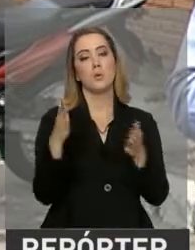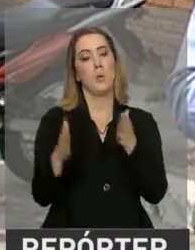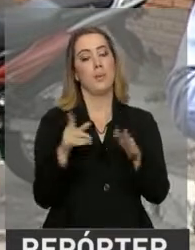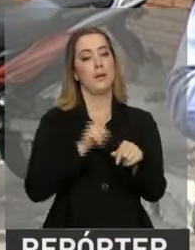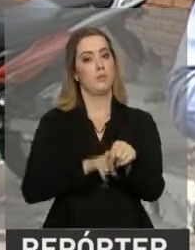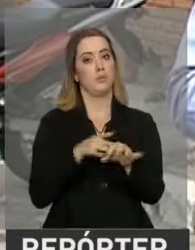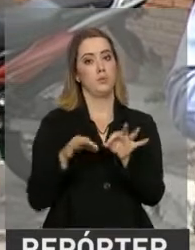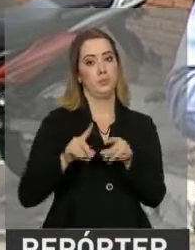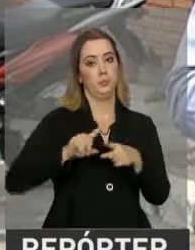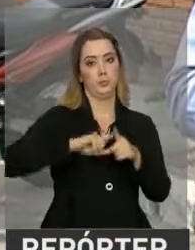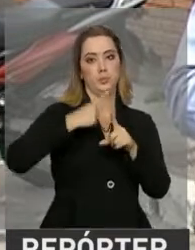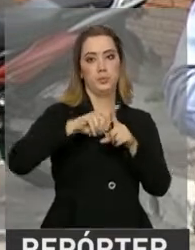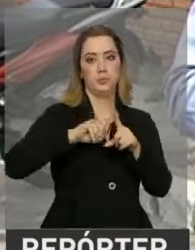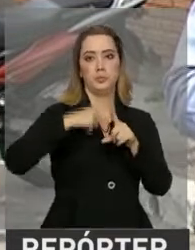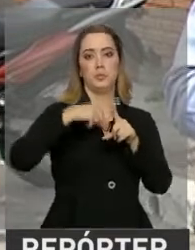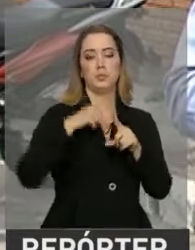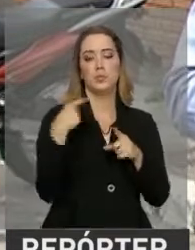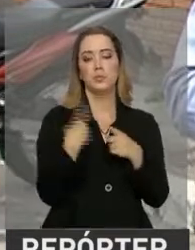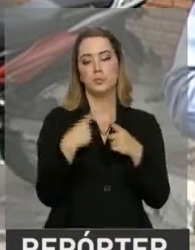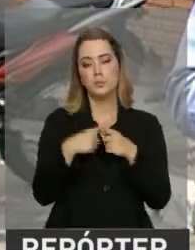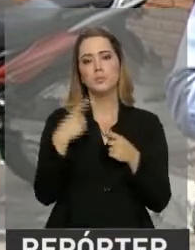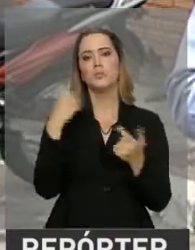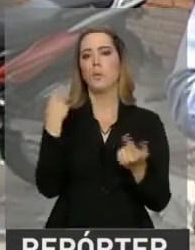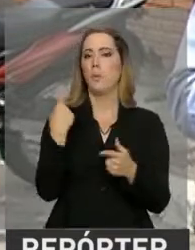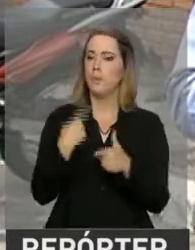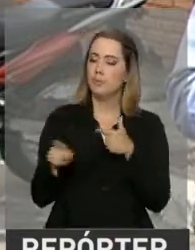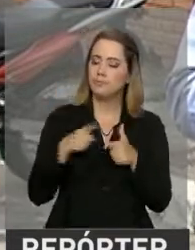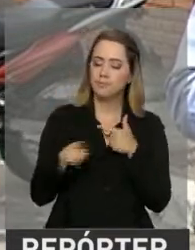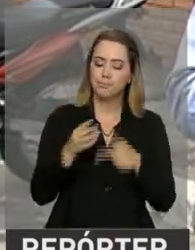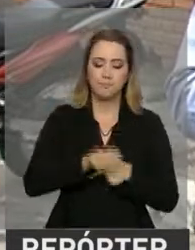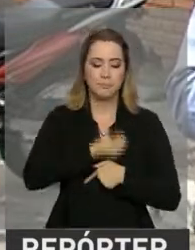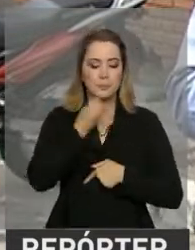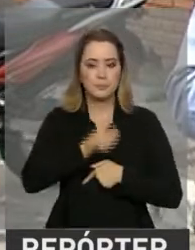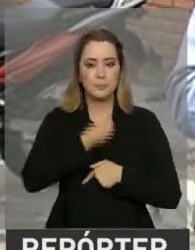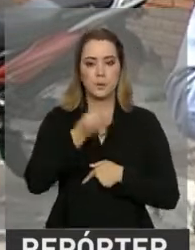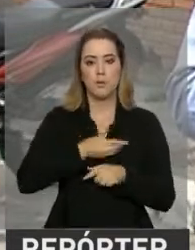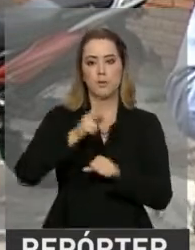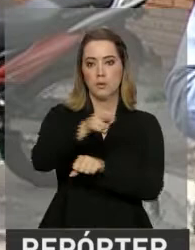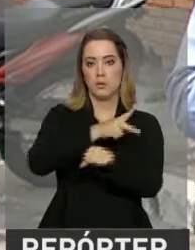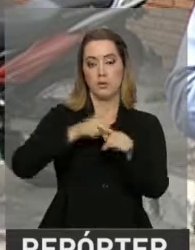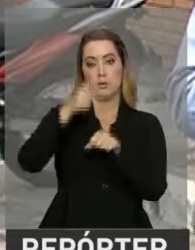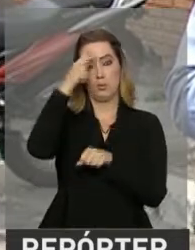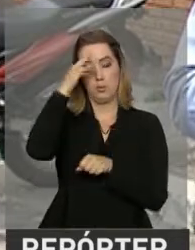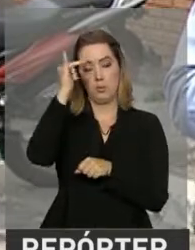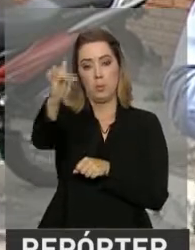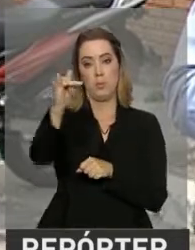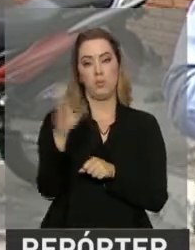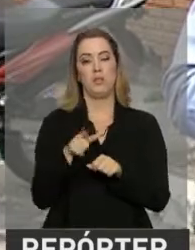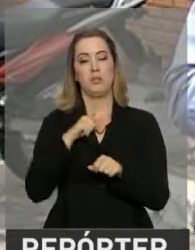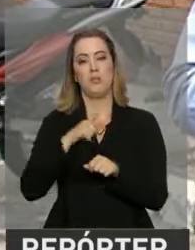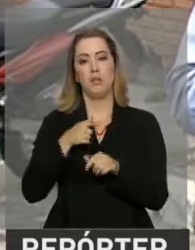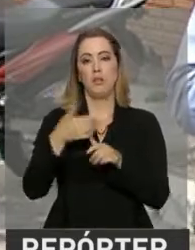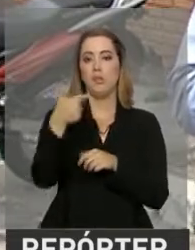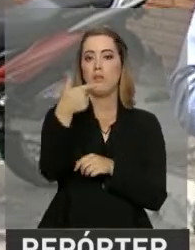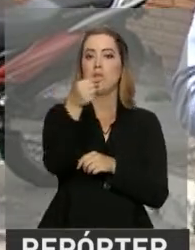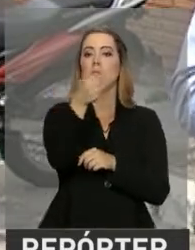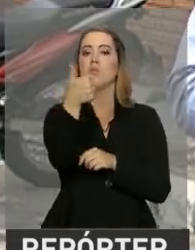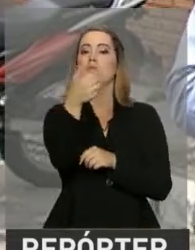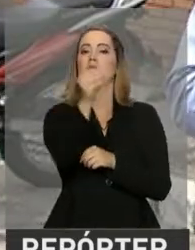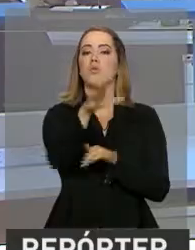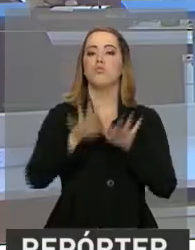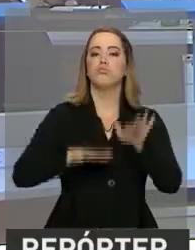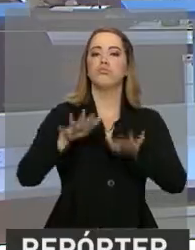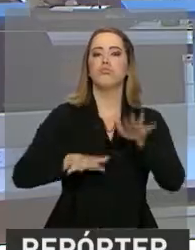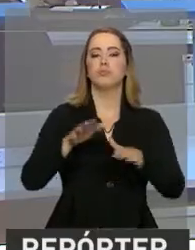2012 por causa do agravamento das condições de vida dos haitianos devido ao terremoto que ocorreu por lá em